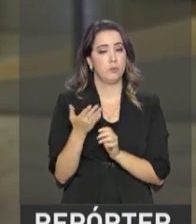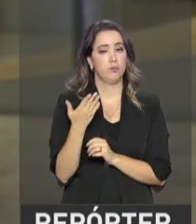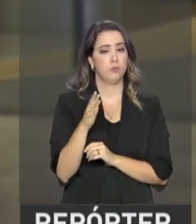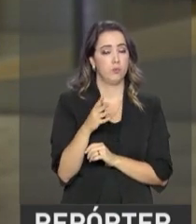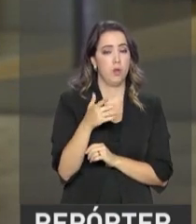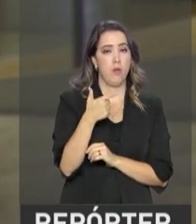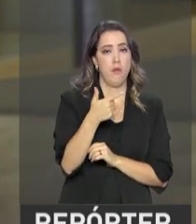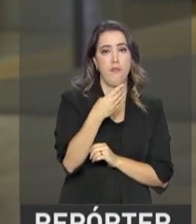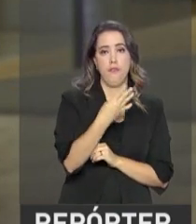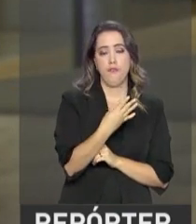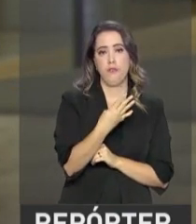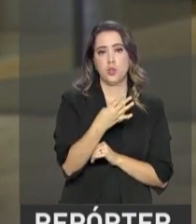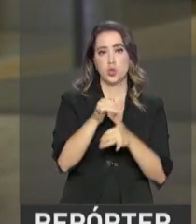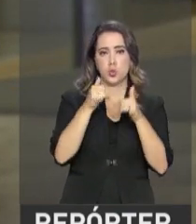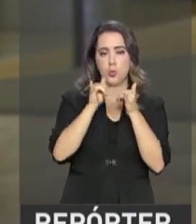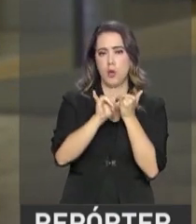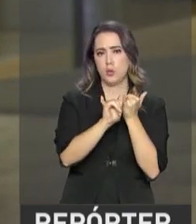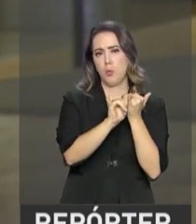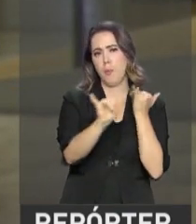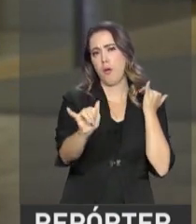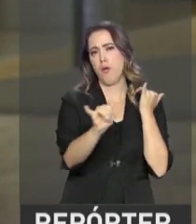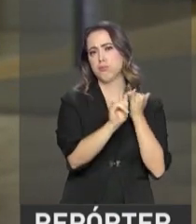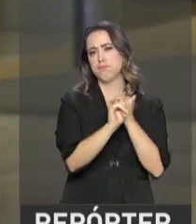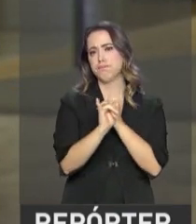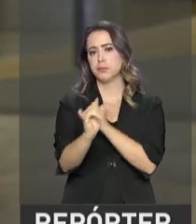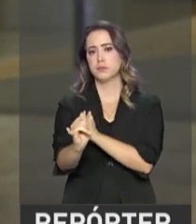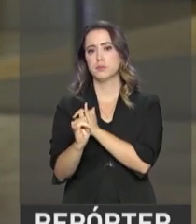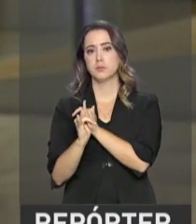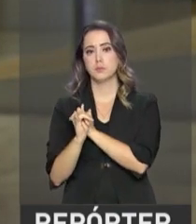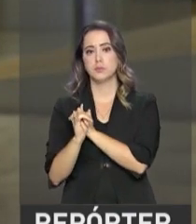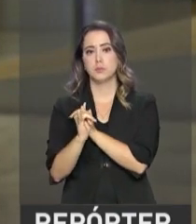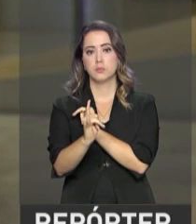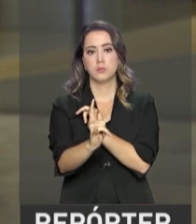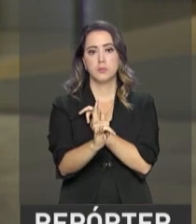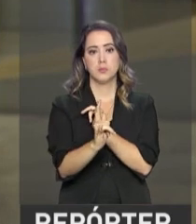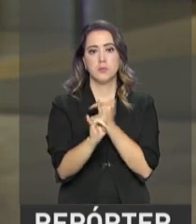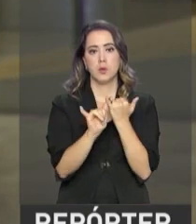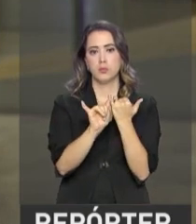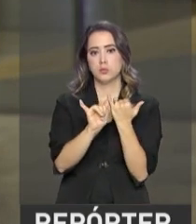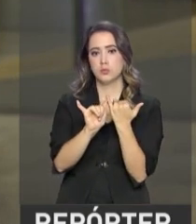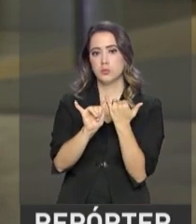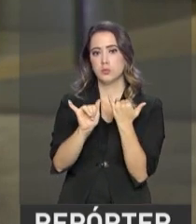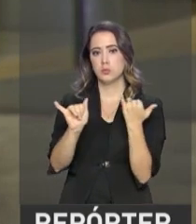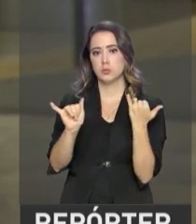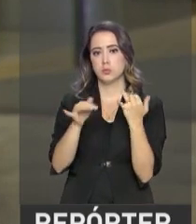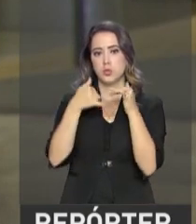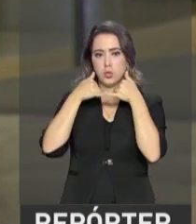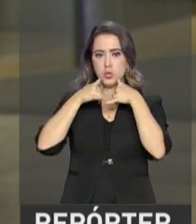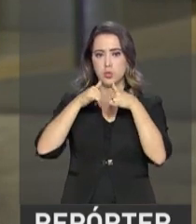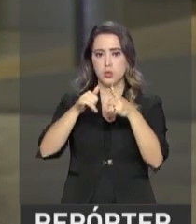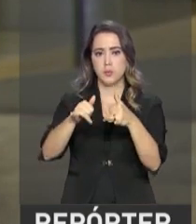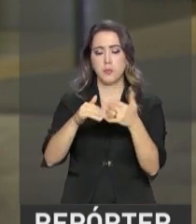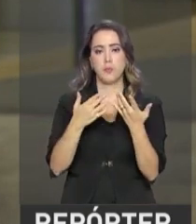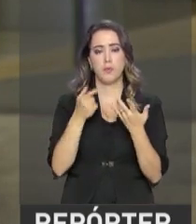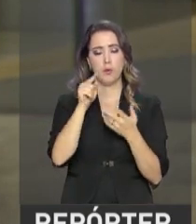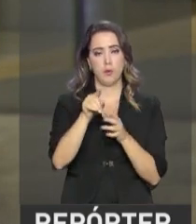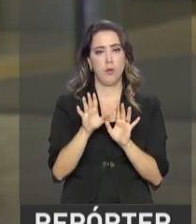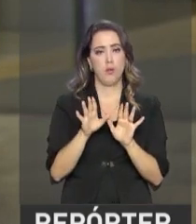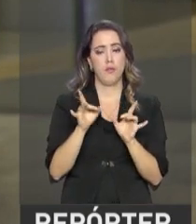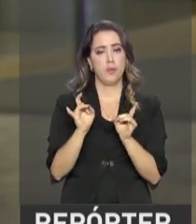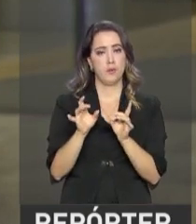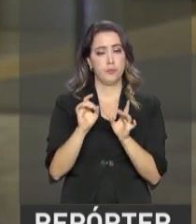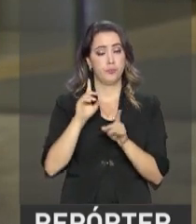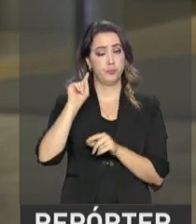24 linhas de transmissão que o ministério de minas e energia espera leiloar no fim do